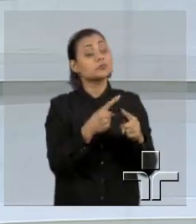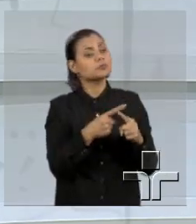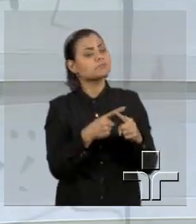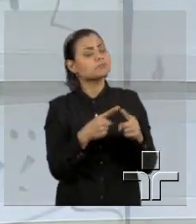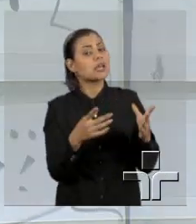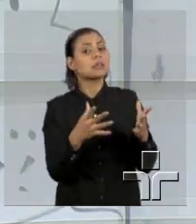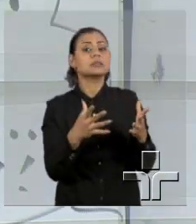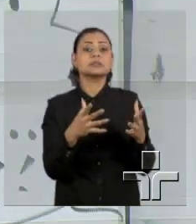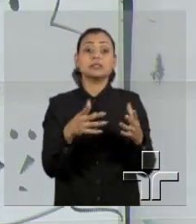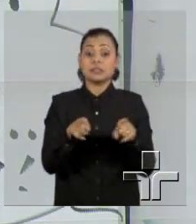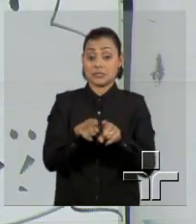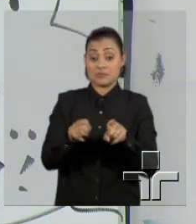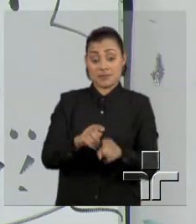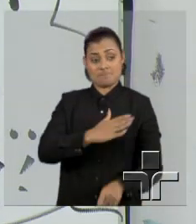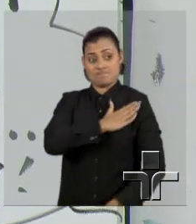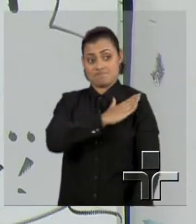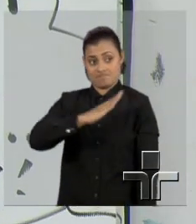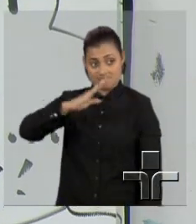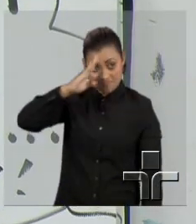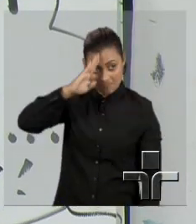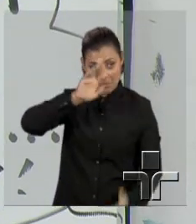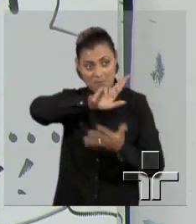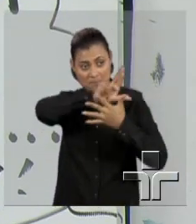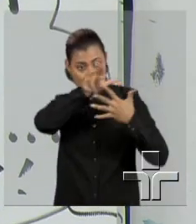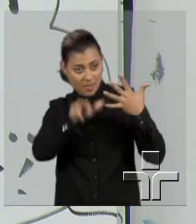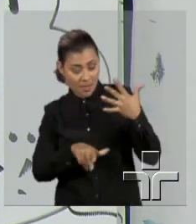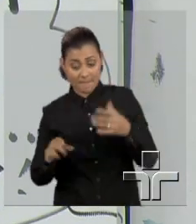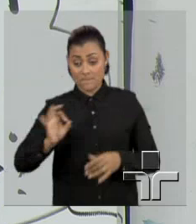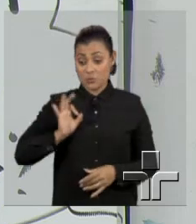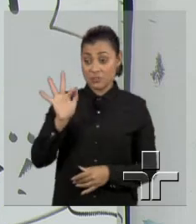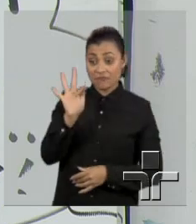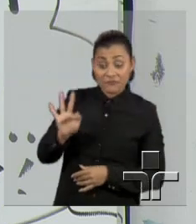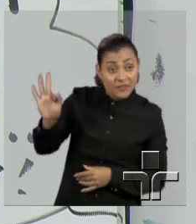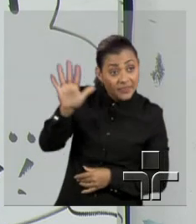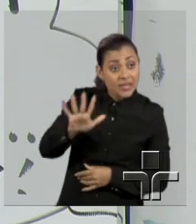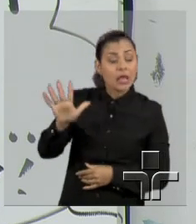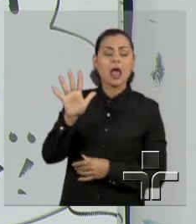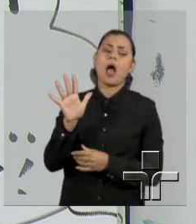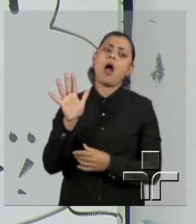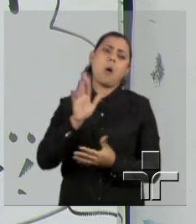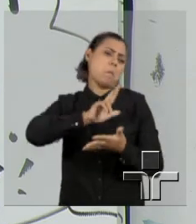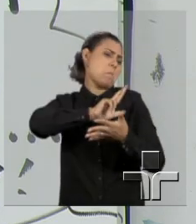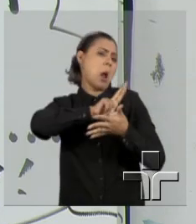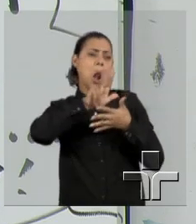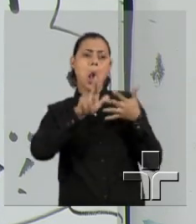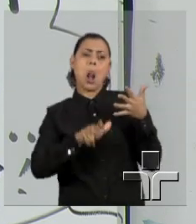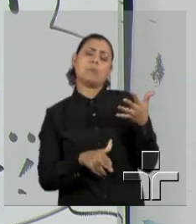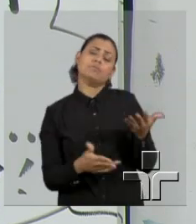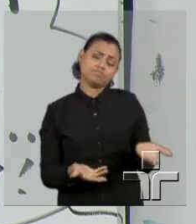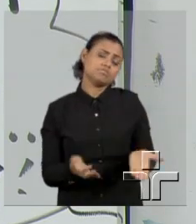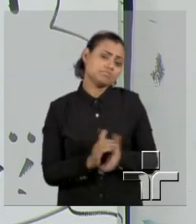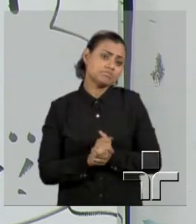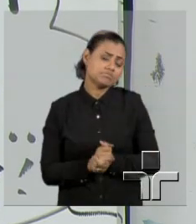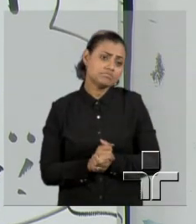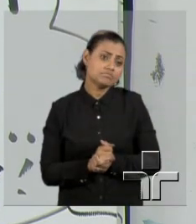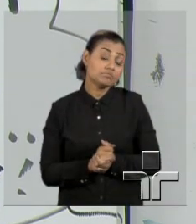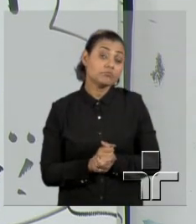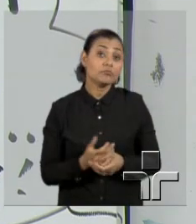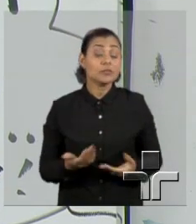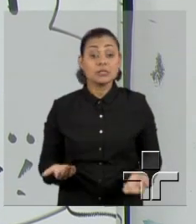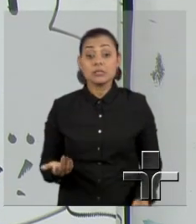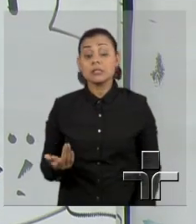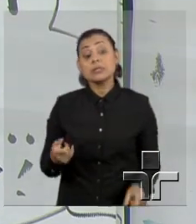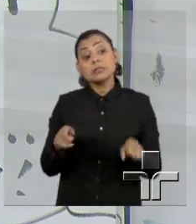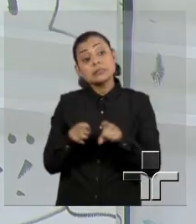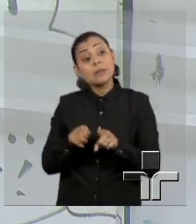as Forças Armadas, a Polícia, veja a Polícia Federal, uma instituição mais e mais fortalecida.